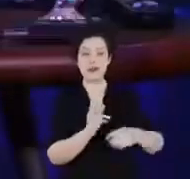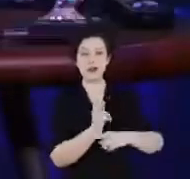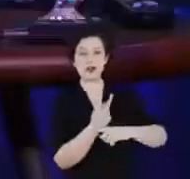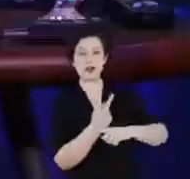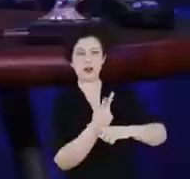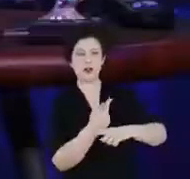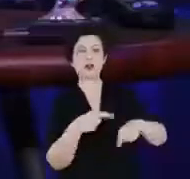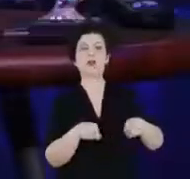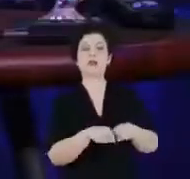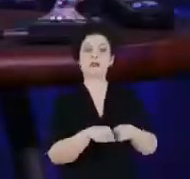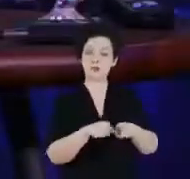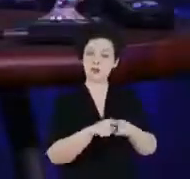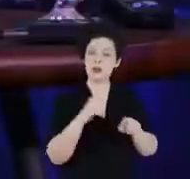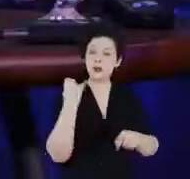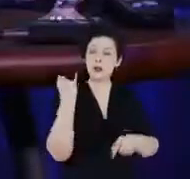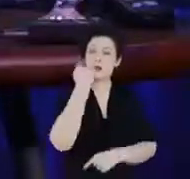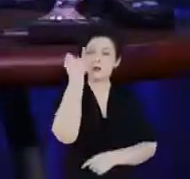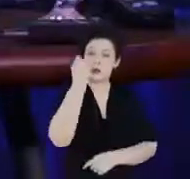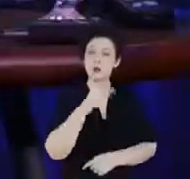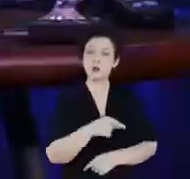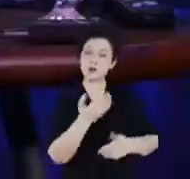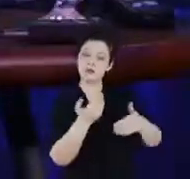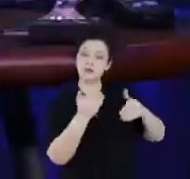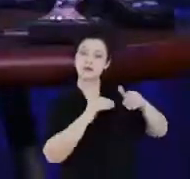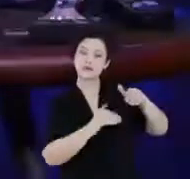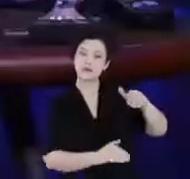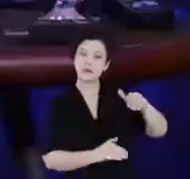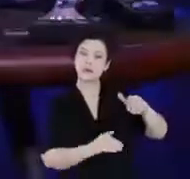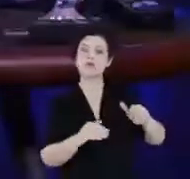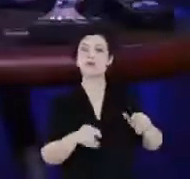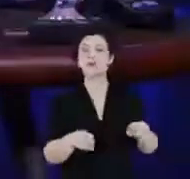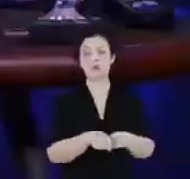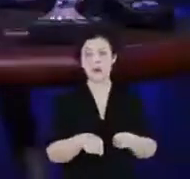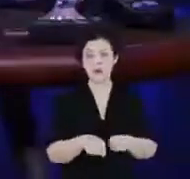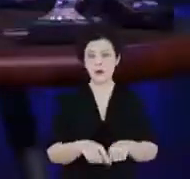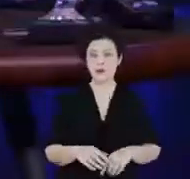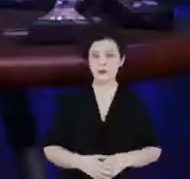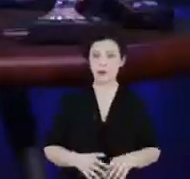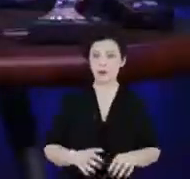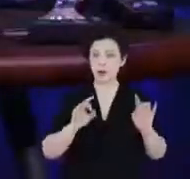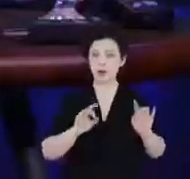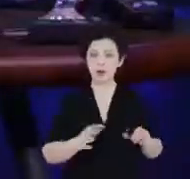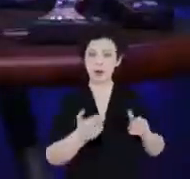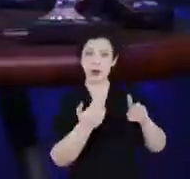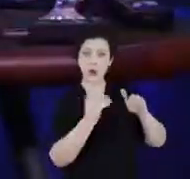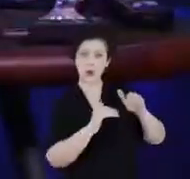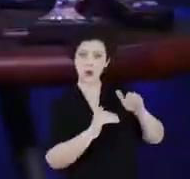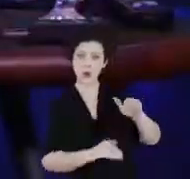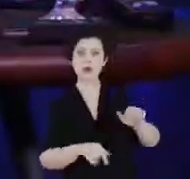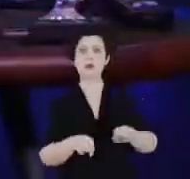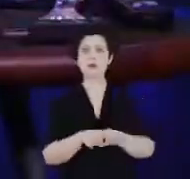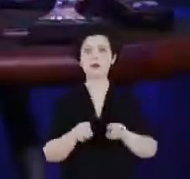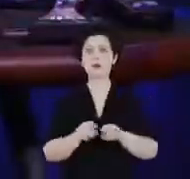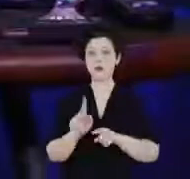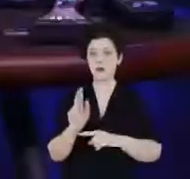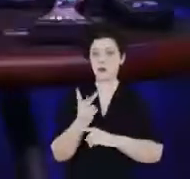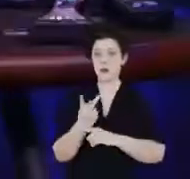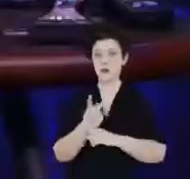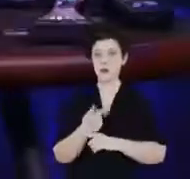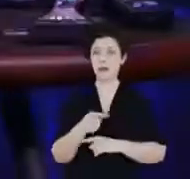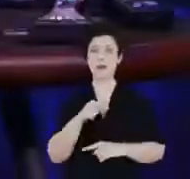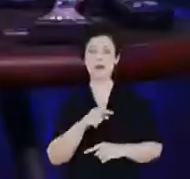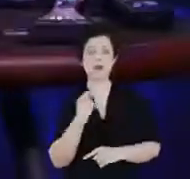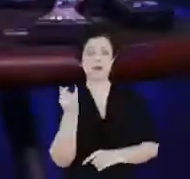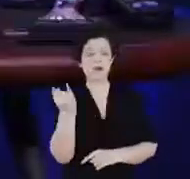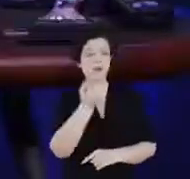também uma importante forma de armazenamento. E aí, não só como forma de armazenamento, mas o hidrogênio como um